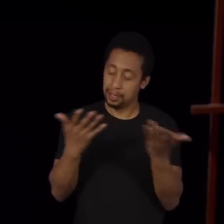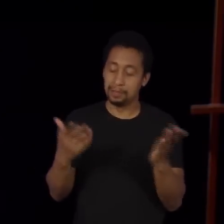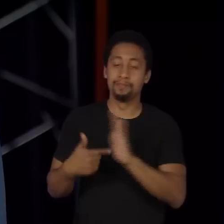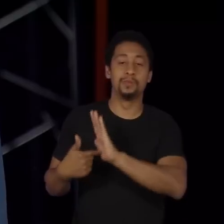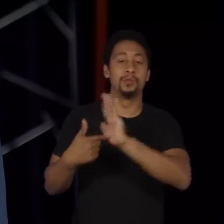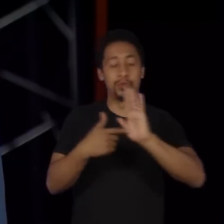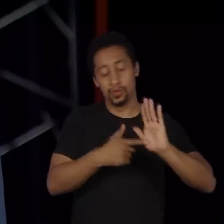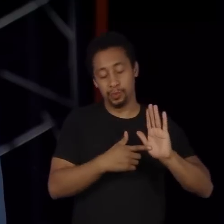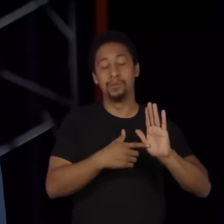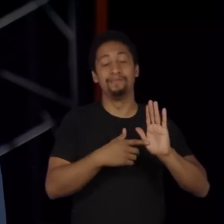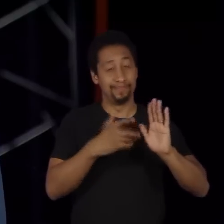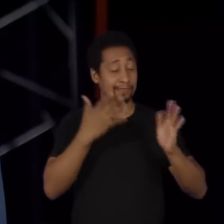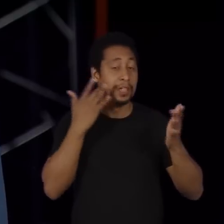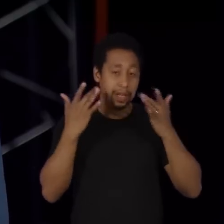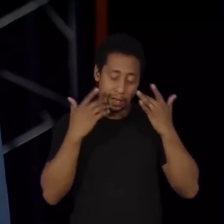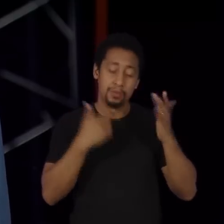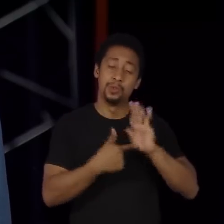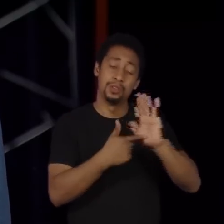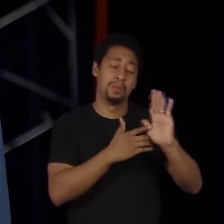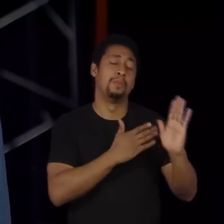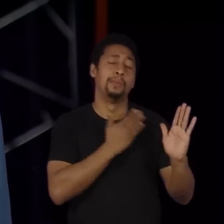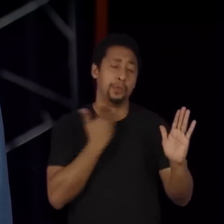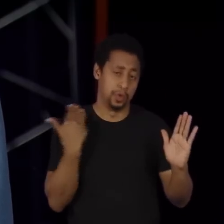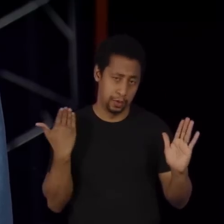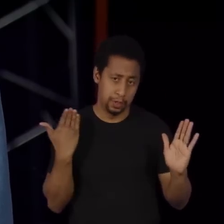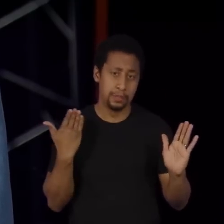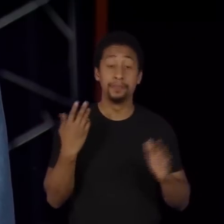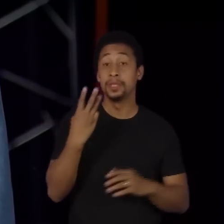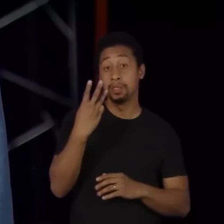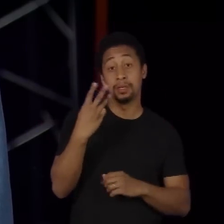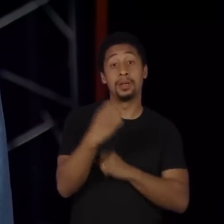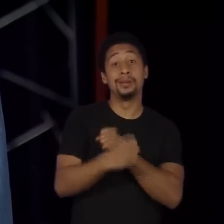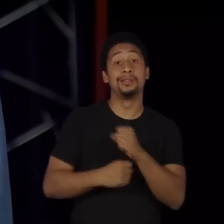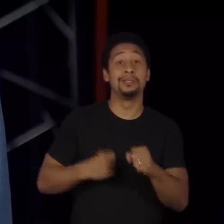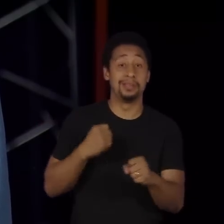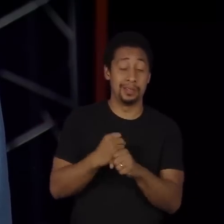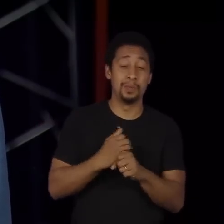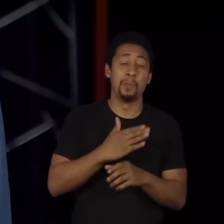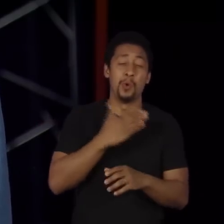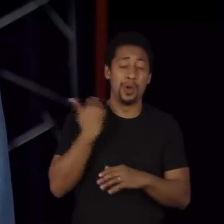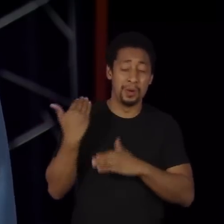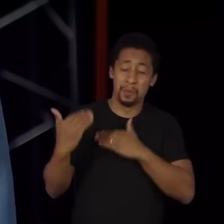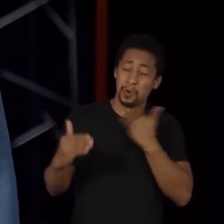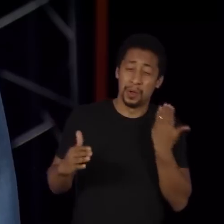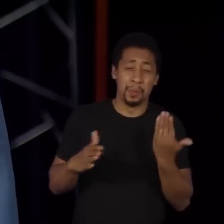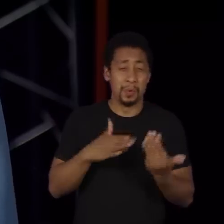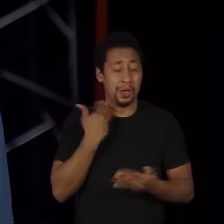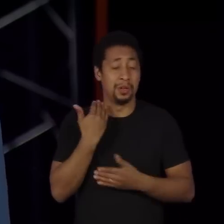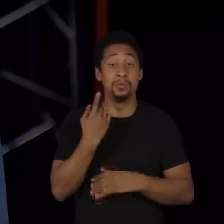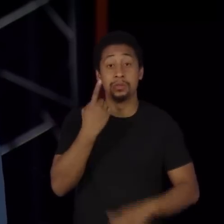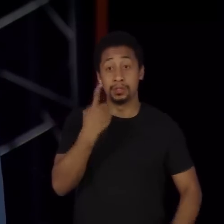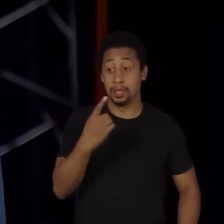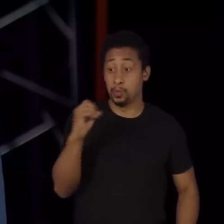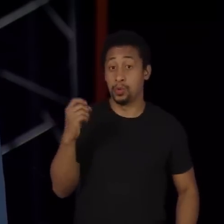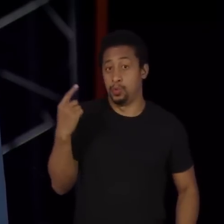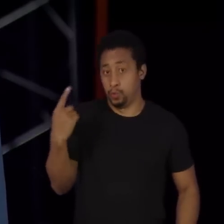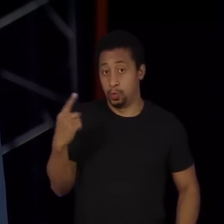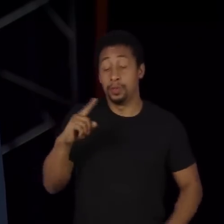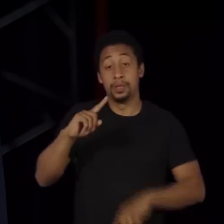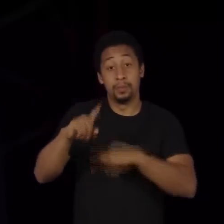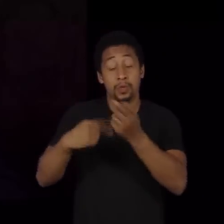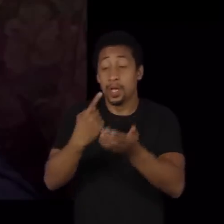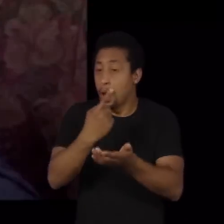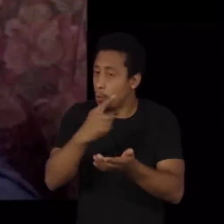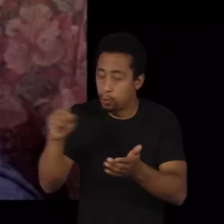morte. Ao longo de 3 anos, morreu 101 vezes, antes da última e